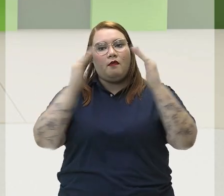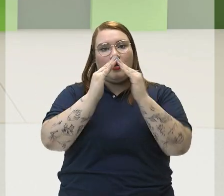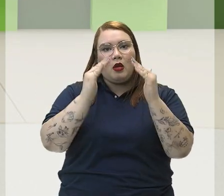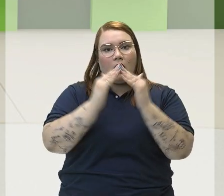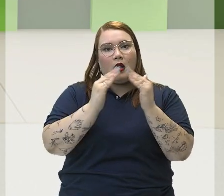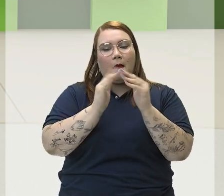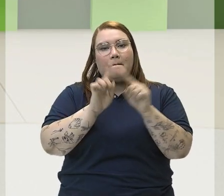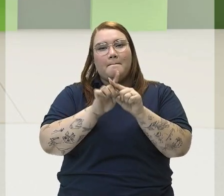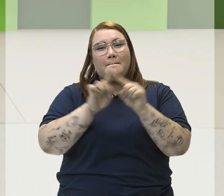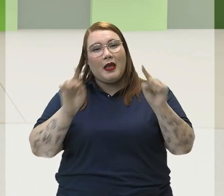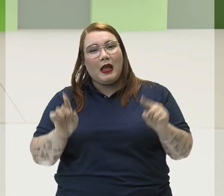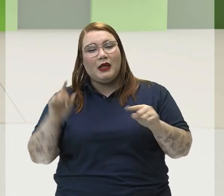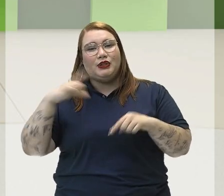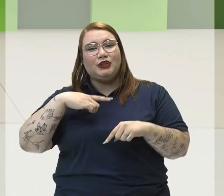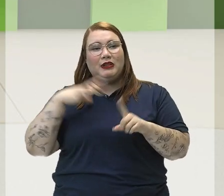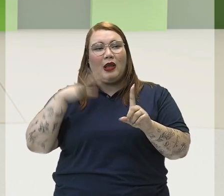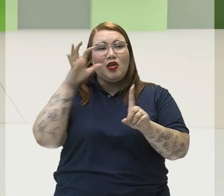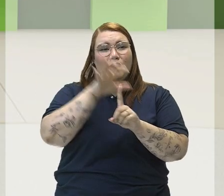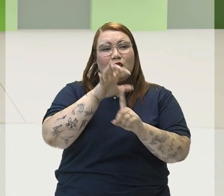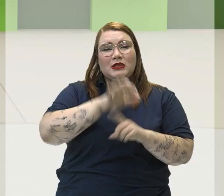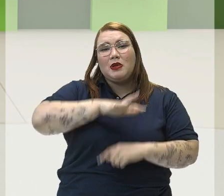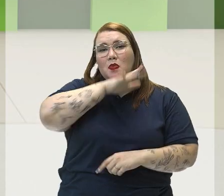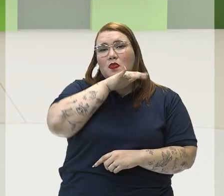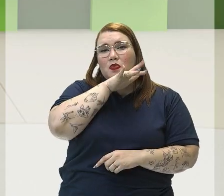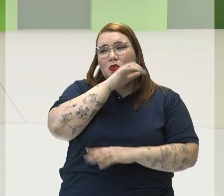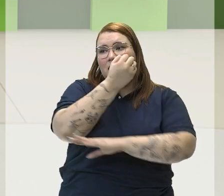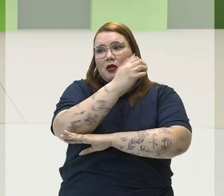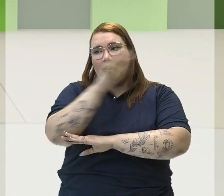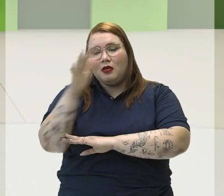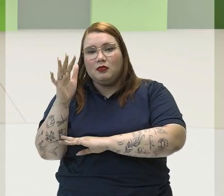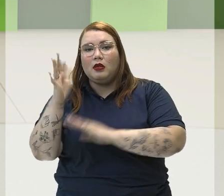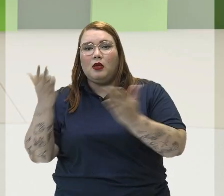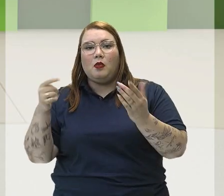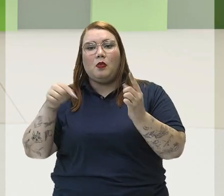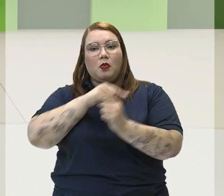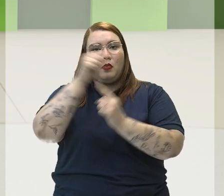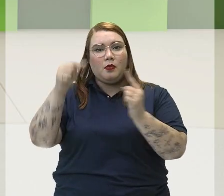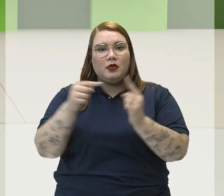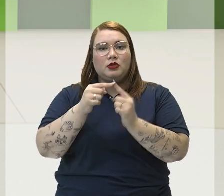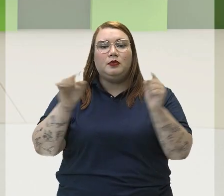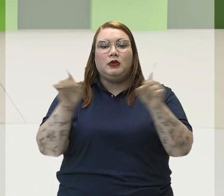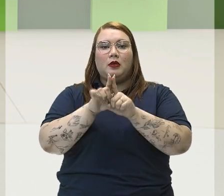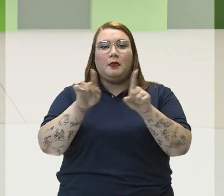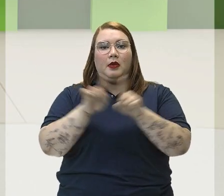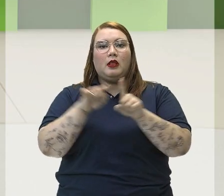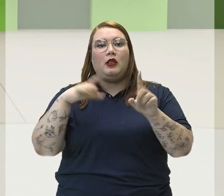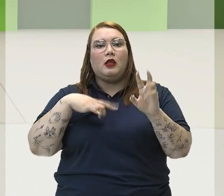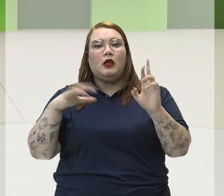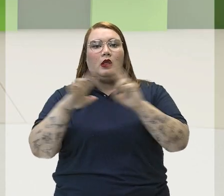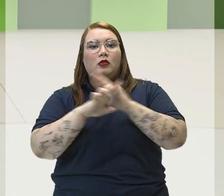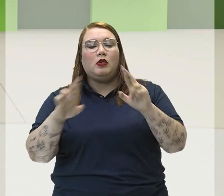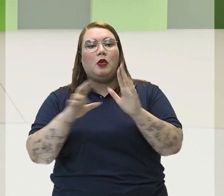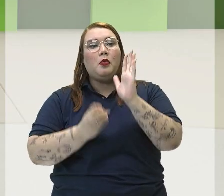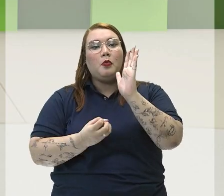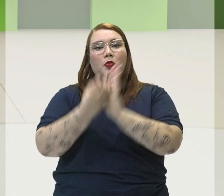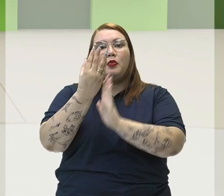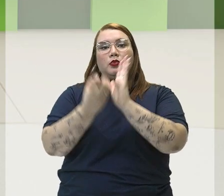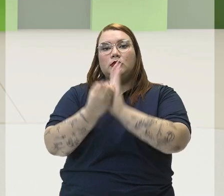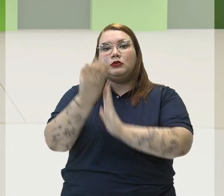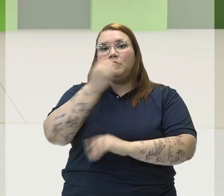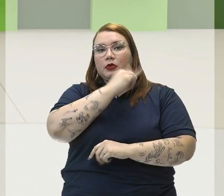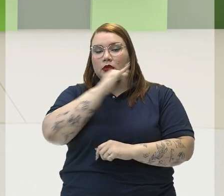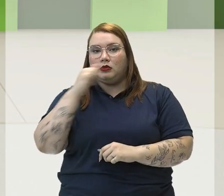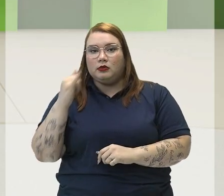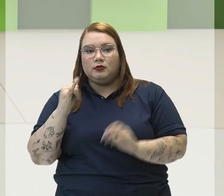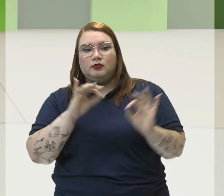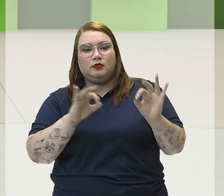não agrida tanto ao ambiente, né? Então esse objetivo também está relacionado a isso, né? A produção de energia,